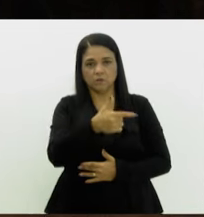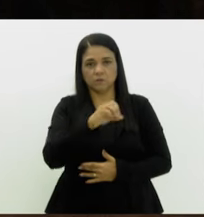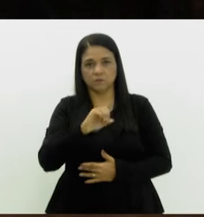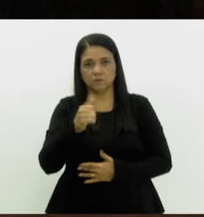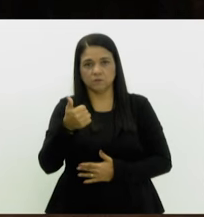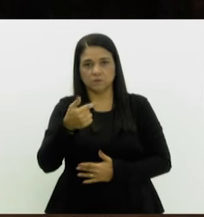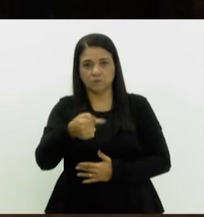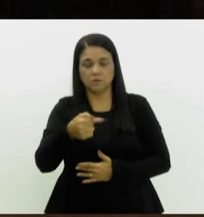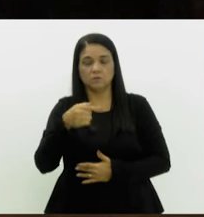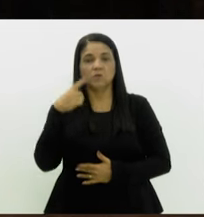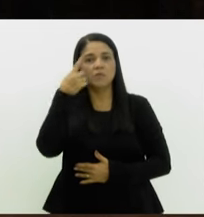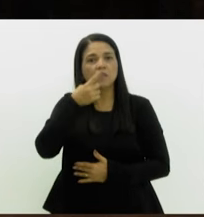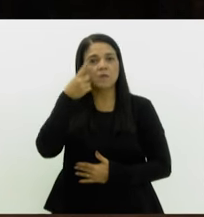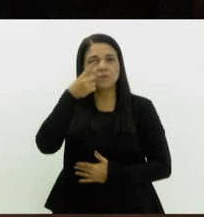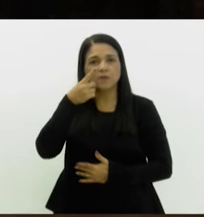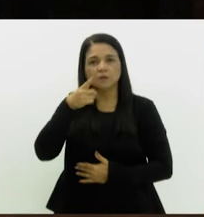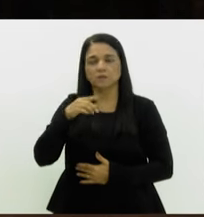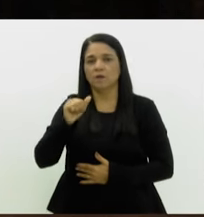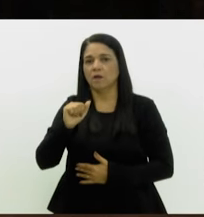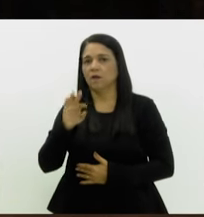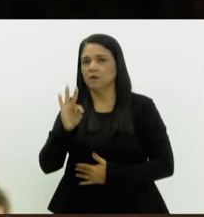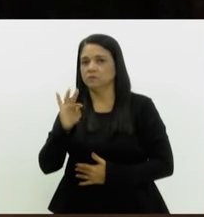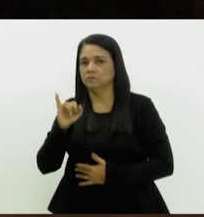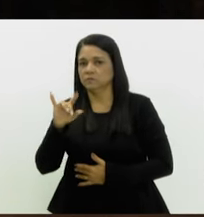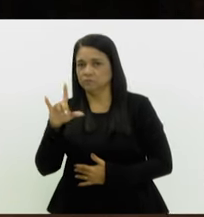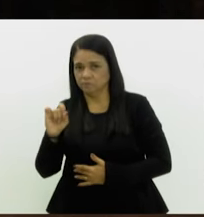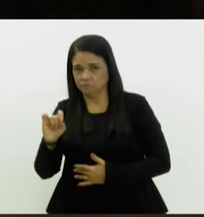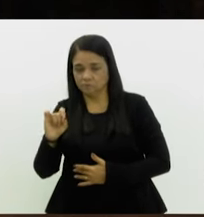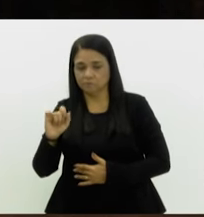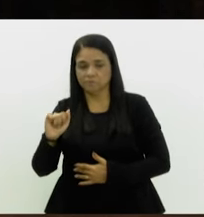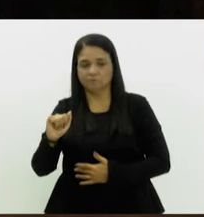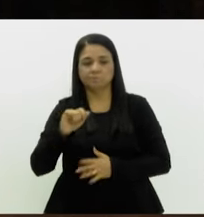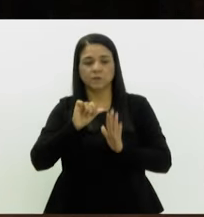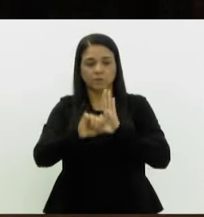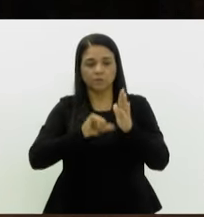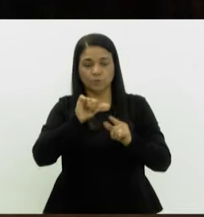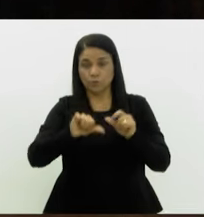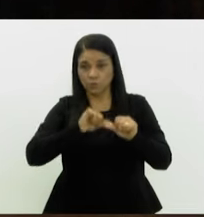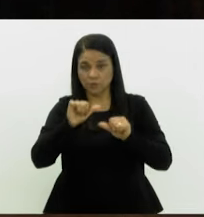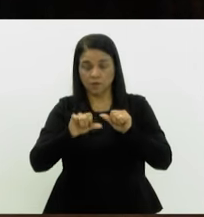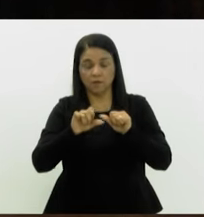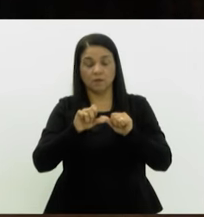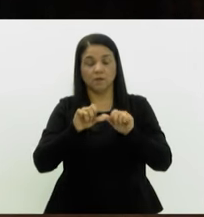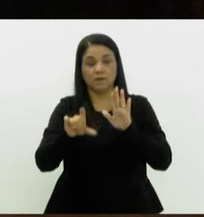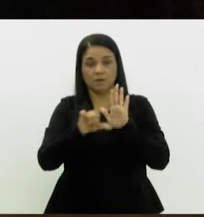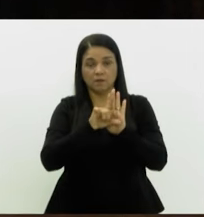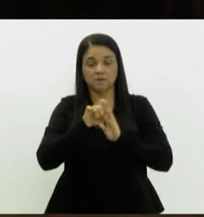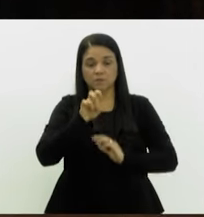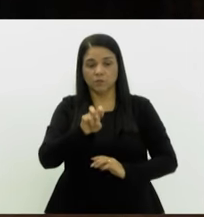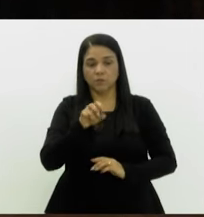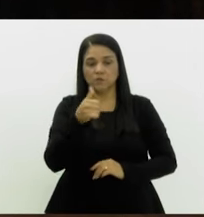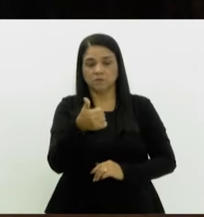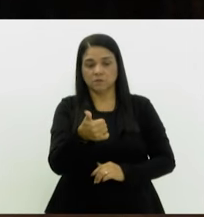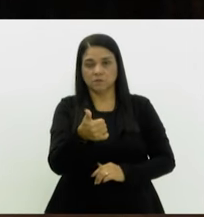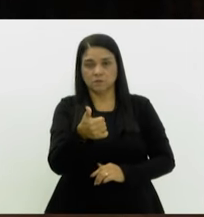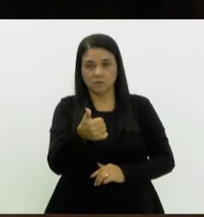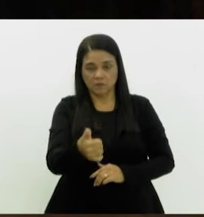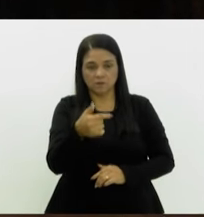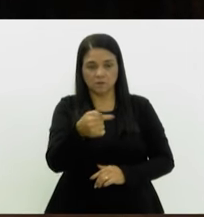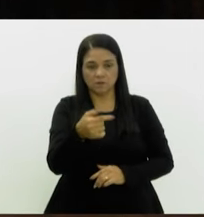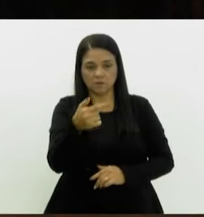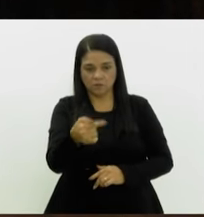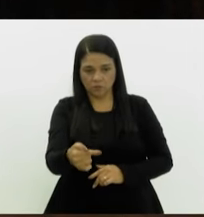2514/2017, de autoria do deputado Atila Nunes, que altera a lei número 5.172, de 28